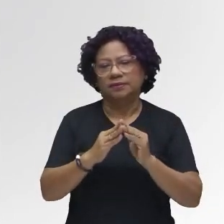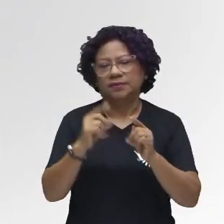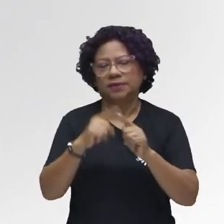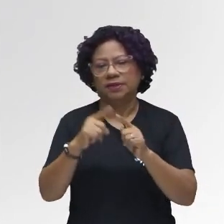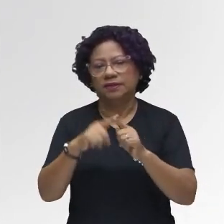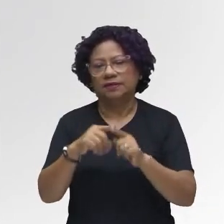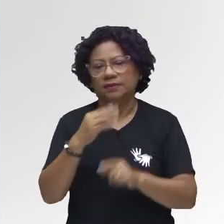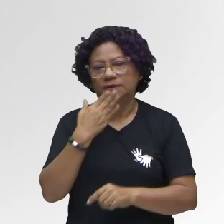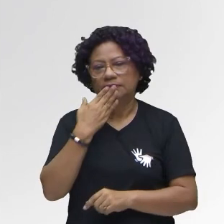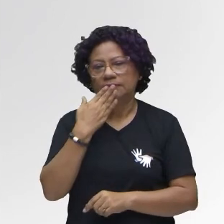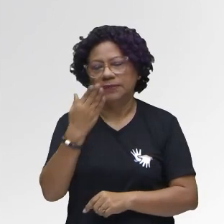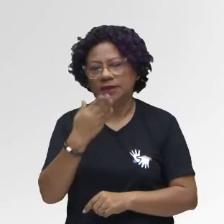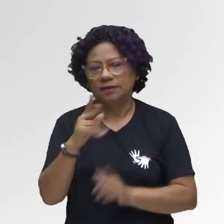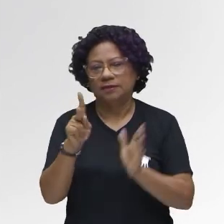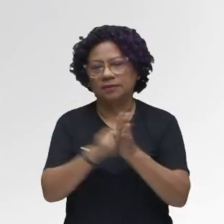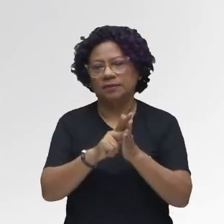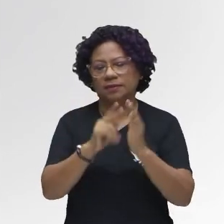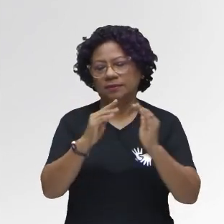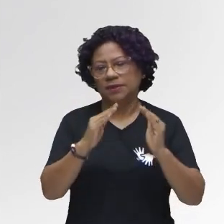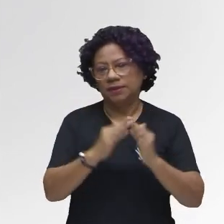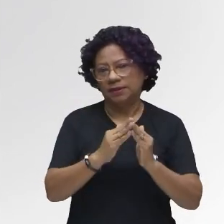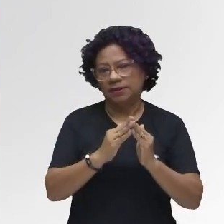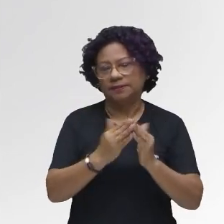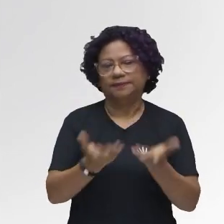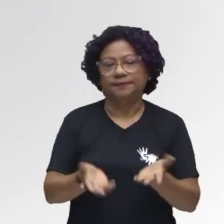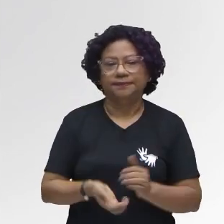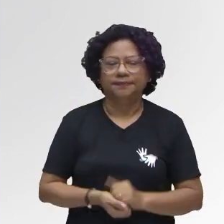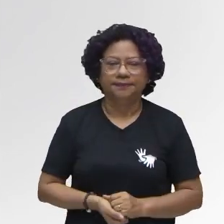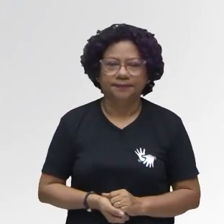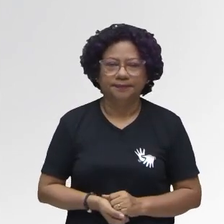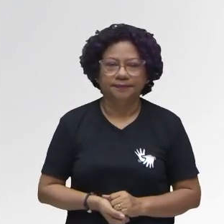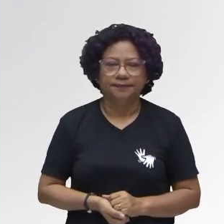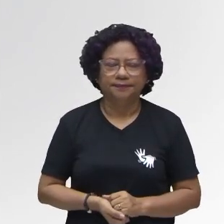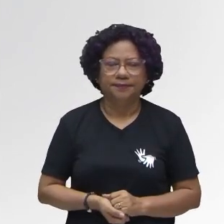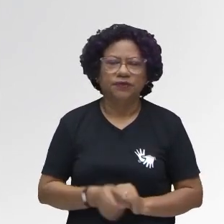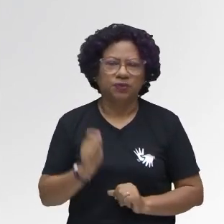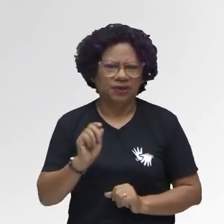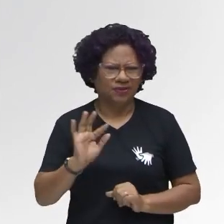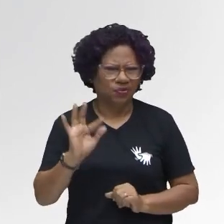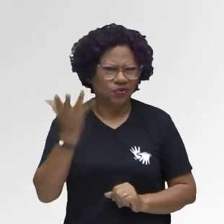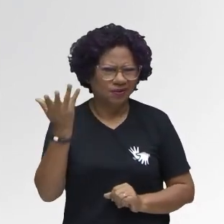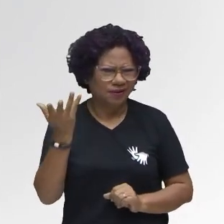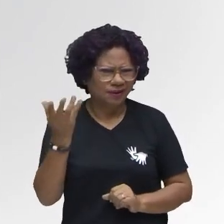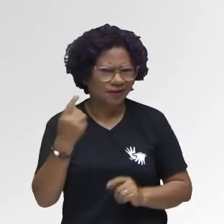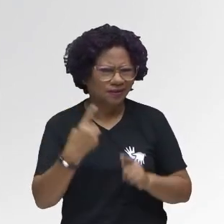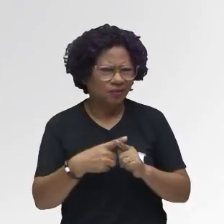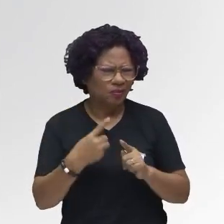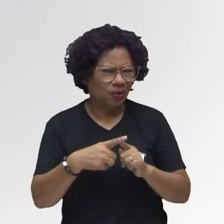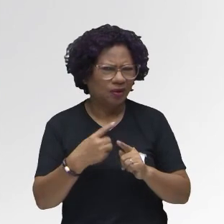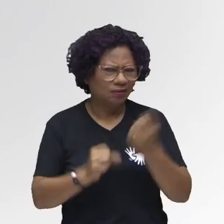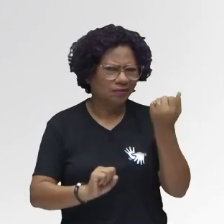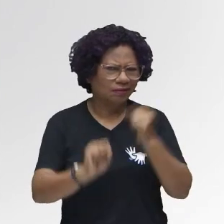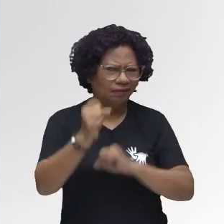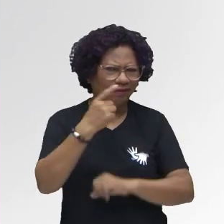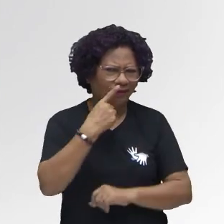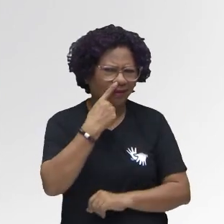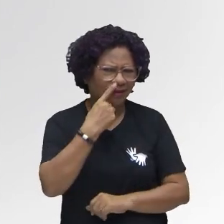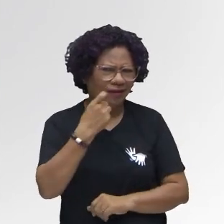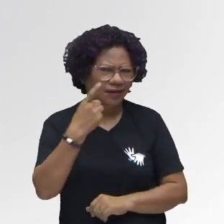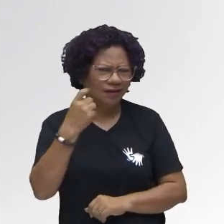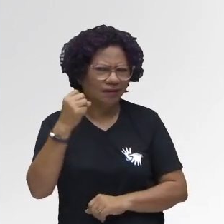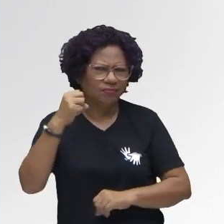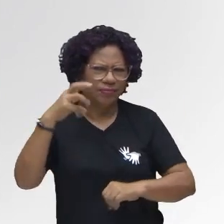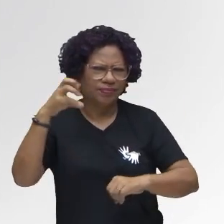consequências que vão surgir da urbanização descontrolada vai ser a poluição, tanto poluição do ar, como da água,